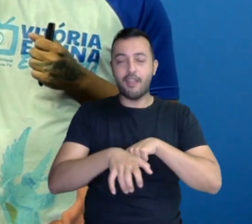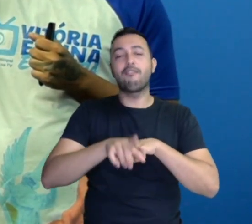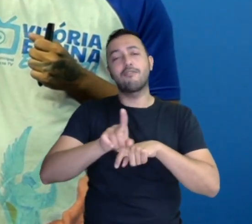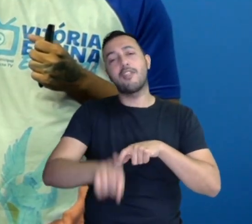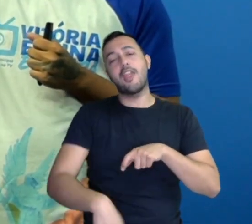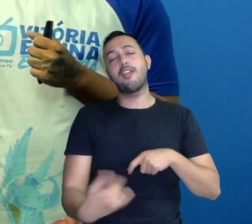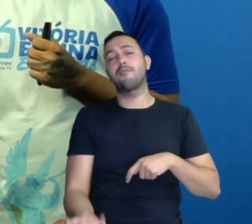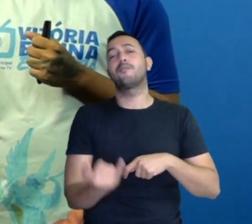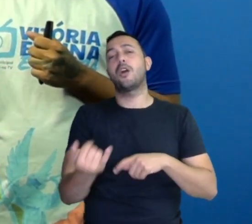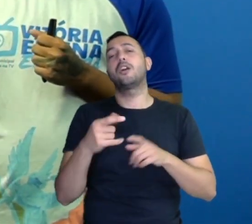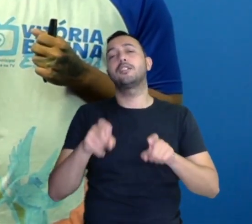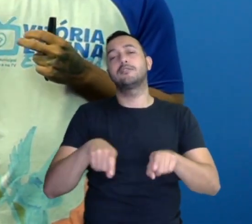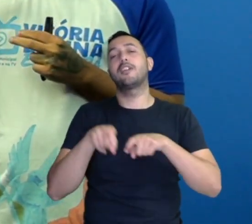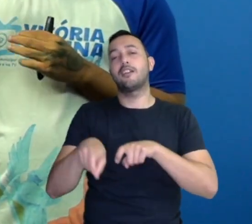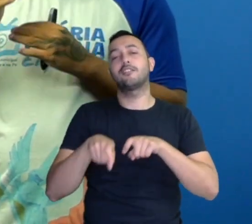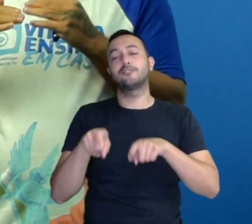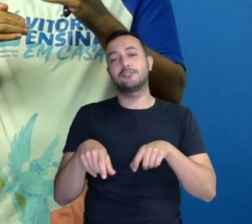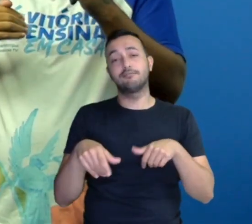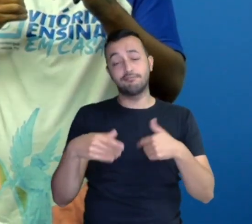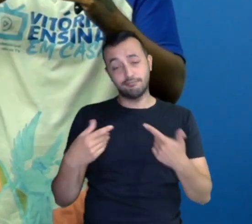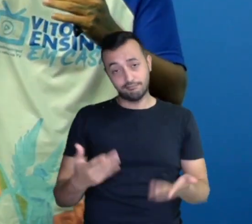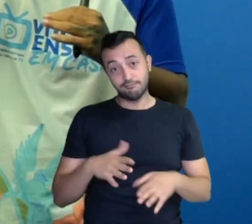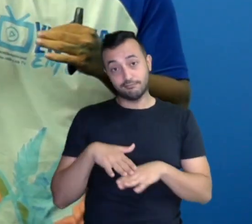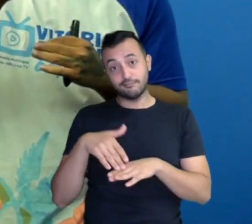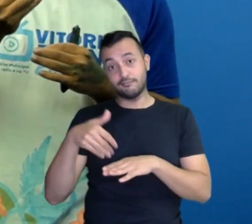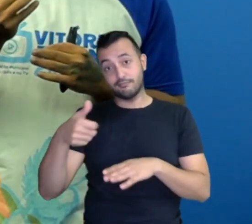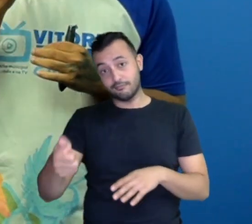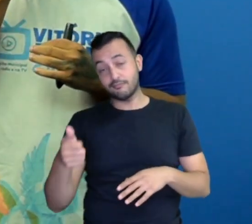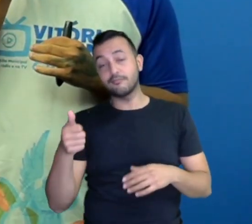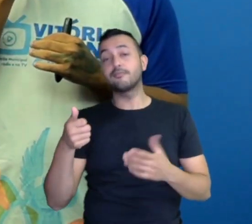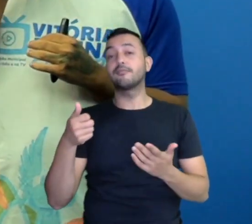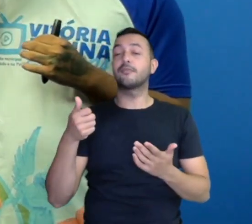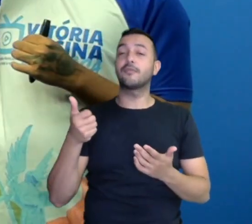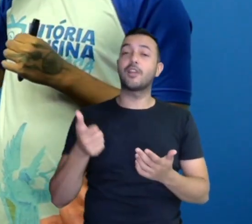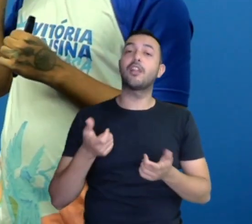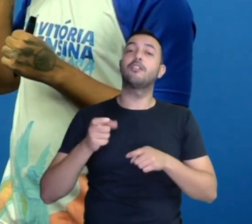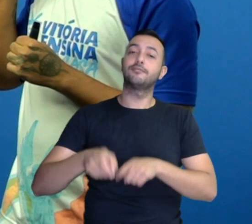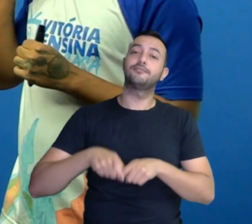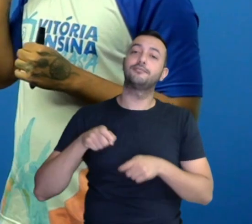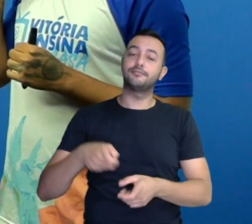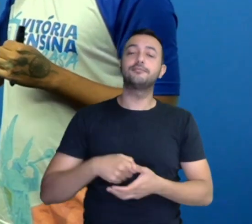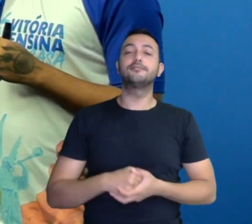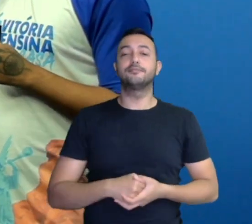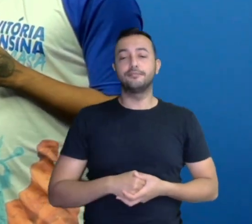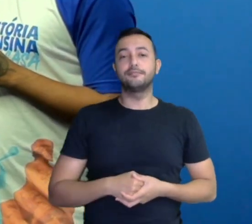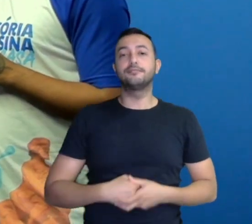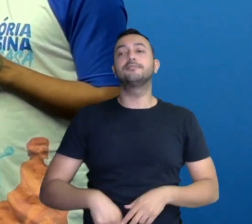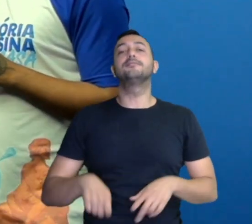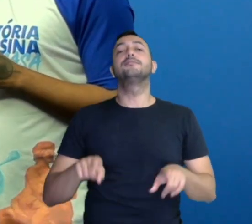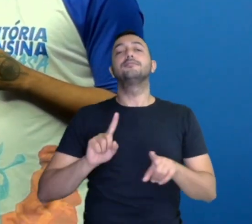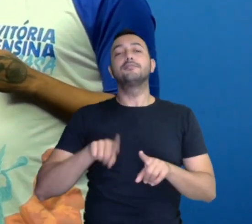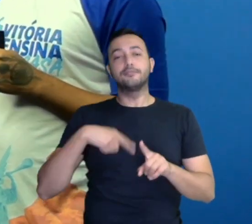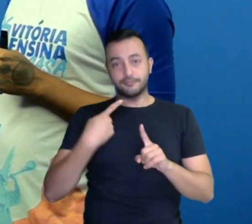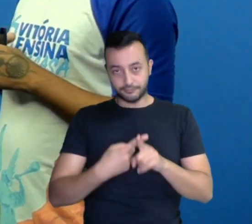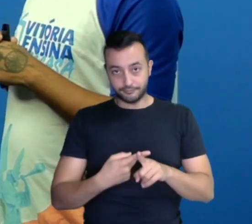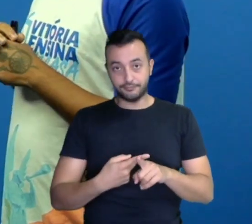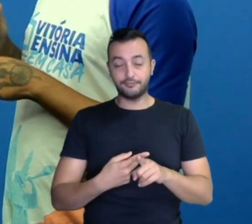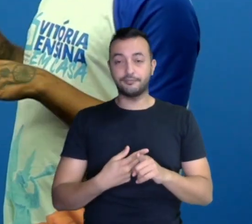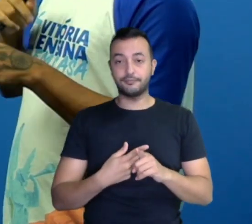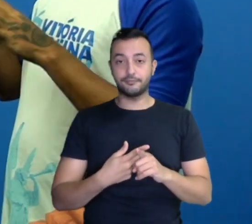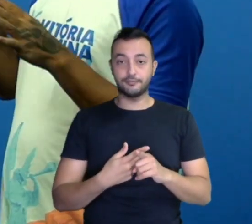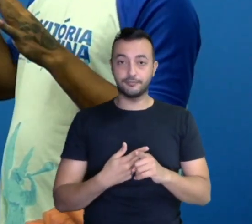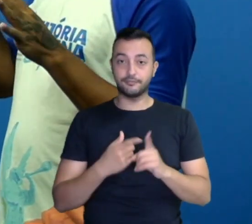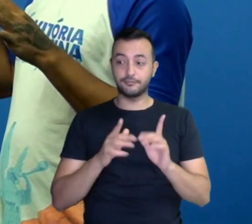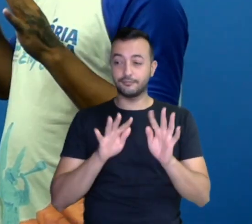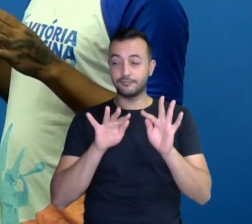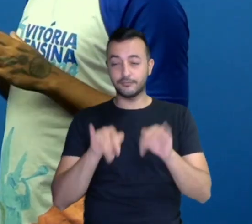para o processo de agricultura, né? Para o melhoramento do processo de agricultura. Além disso aí, tá? No